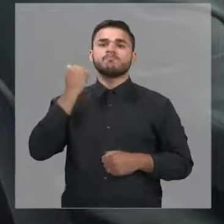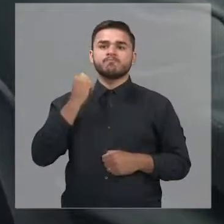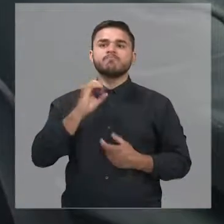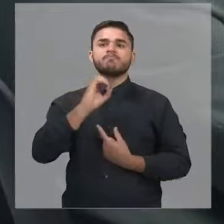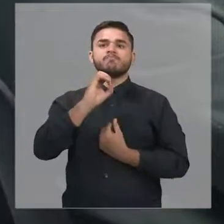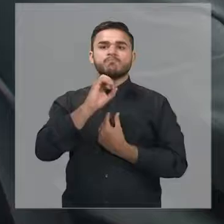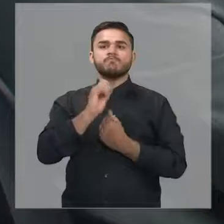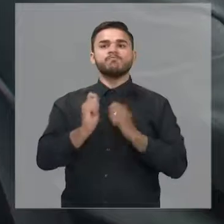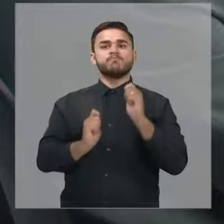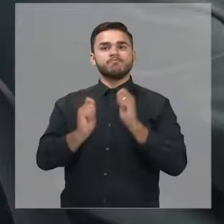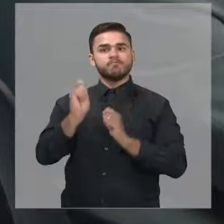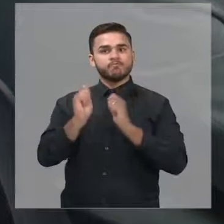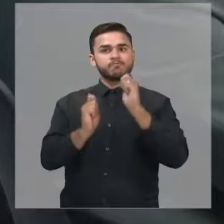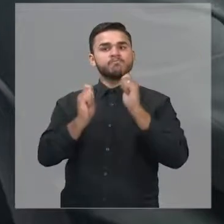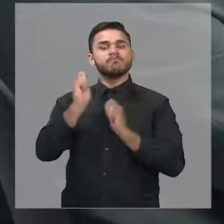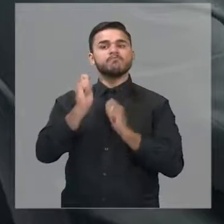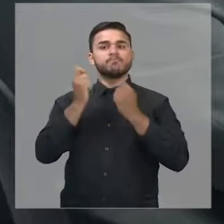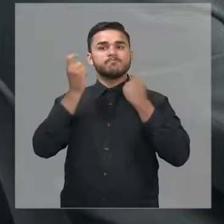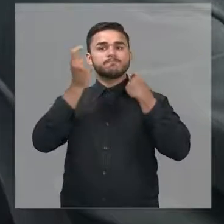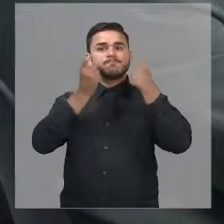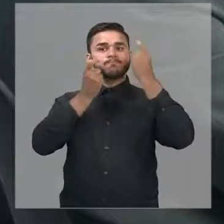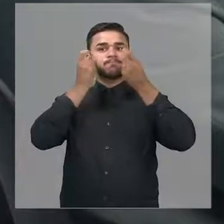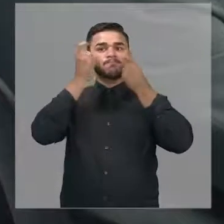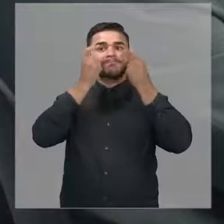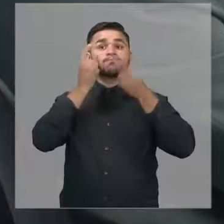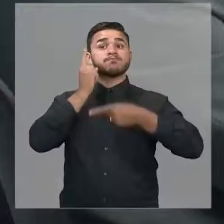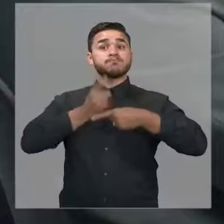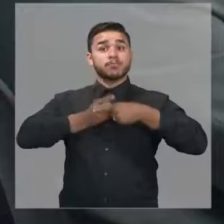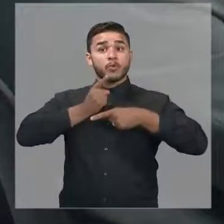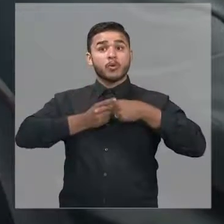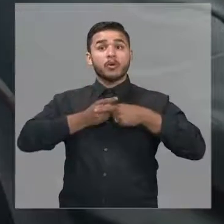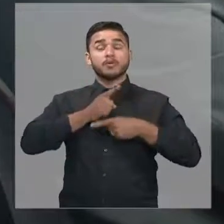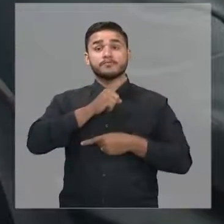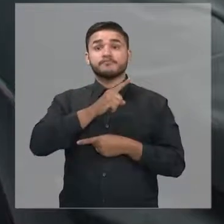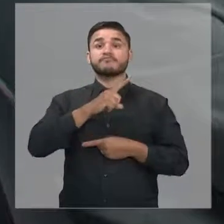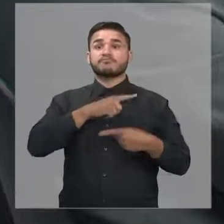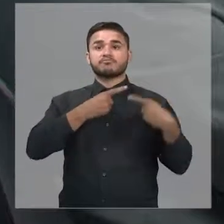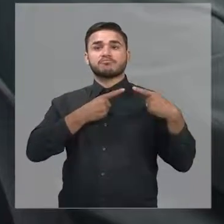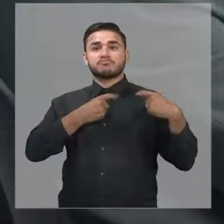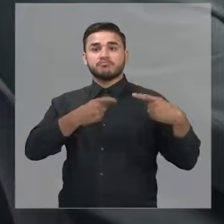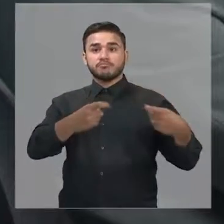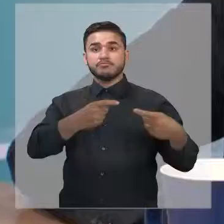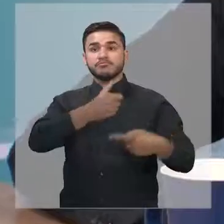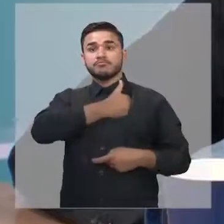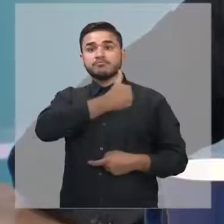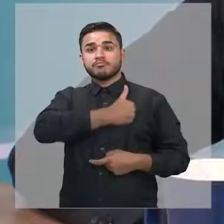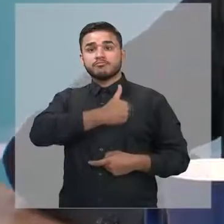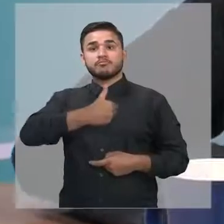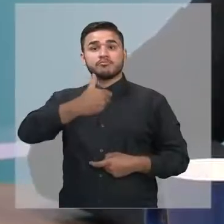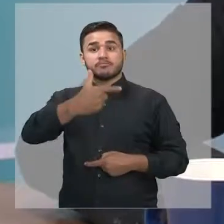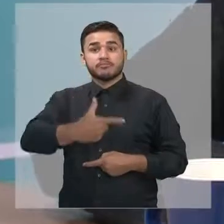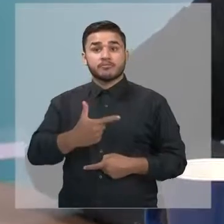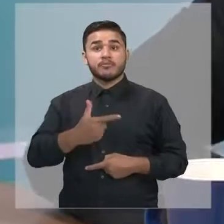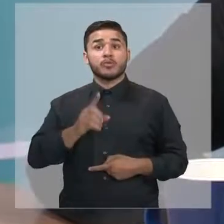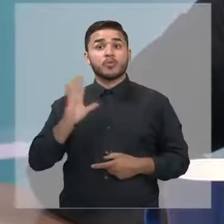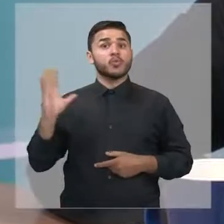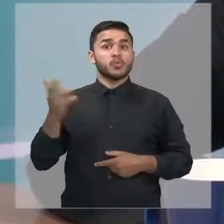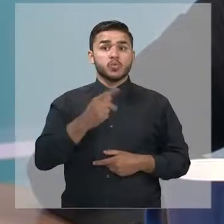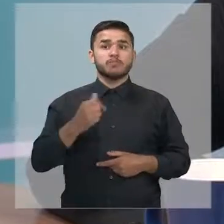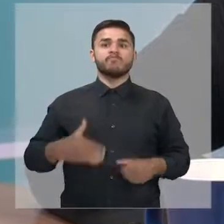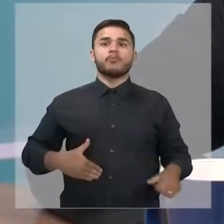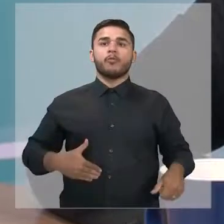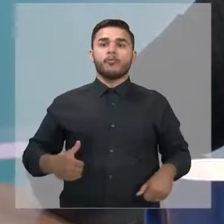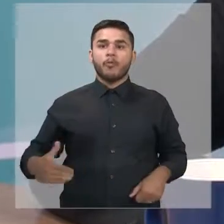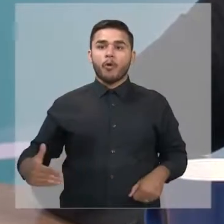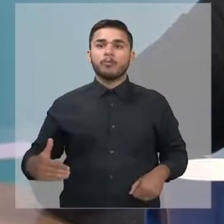passaram fome, sofreram muito quando, em 1945, a Alemanha estava literalmente arrasada, sem água, sem comida,